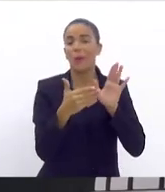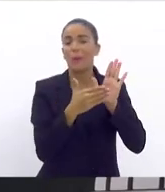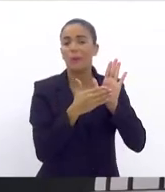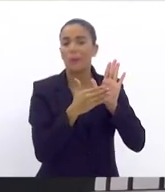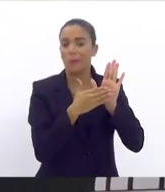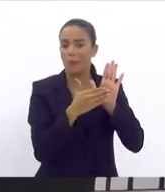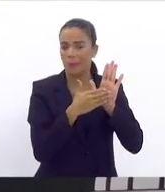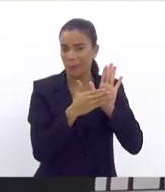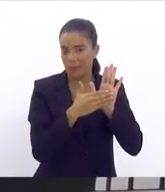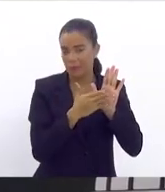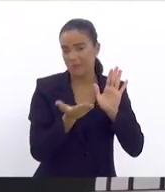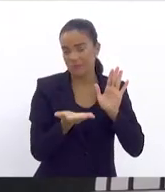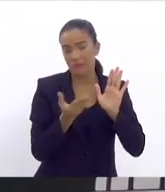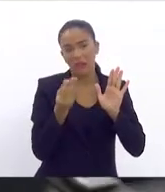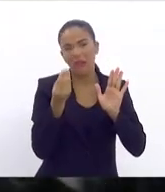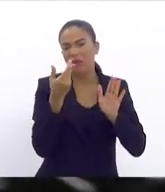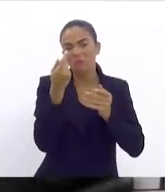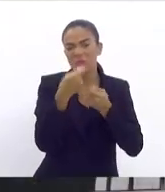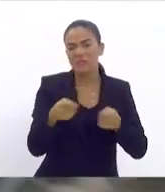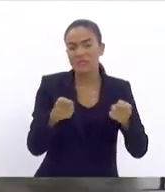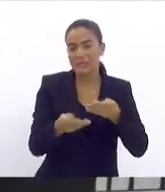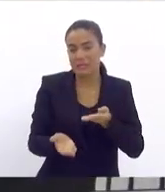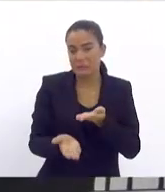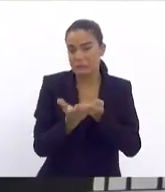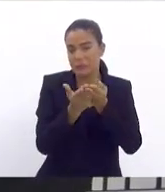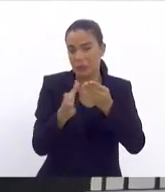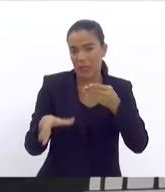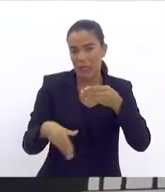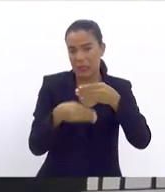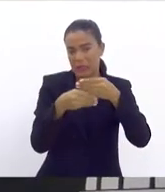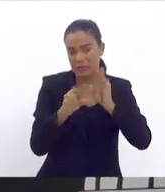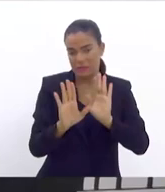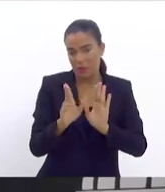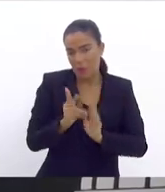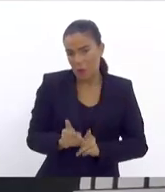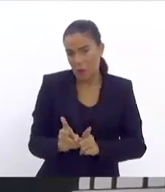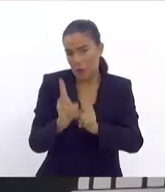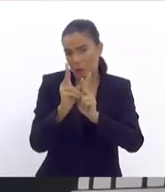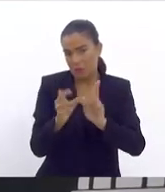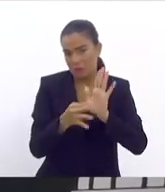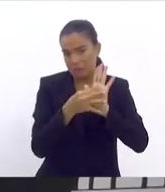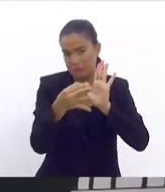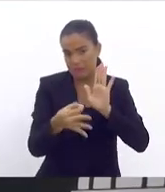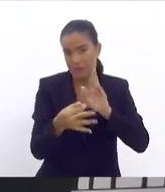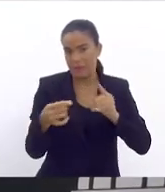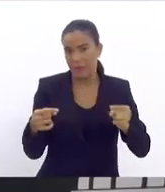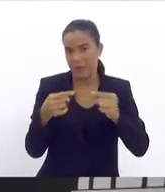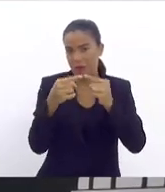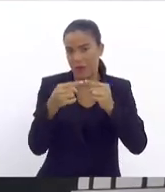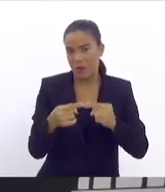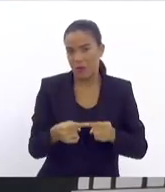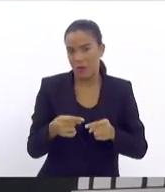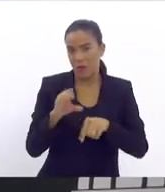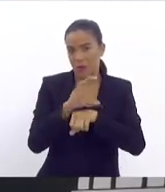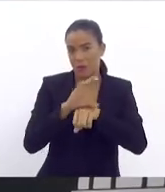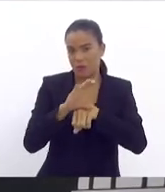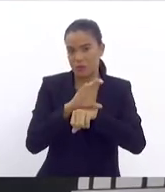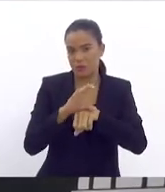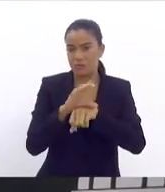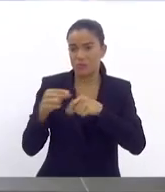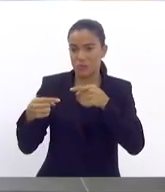eu acho que não se faz necessário a anexação e nem alterar a lei inicial. Eu vou manter o parecer pela constitucionalidade. Em